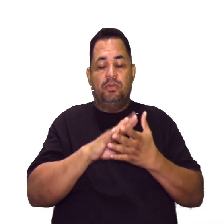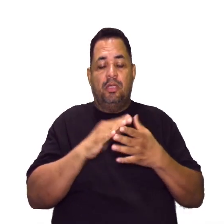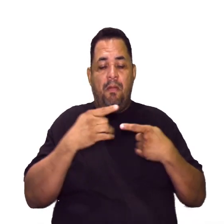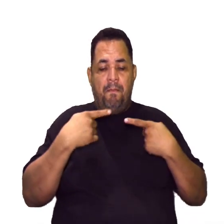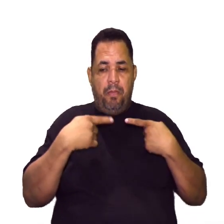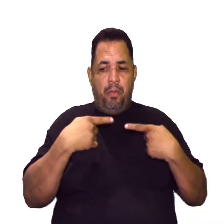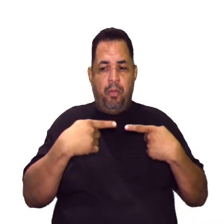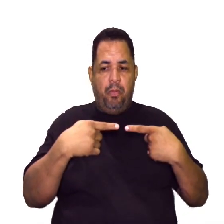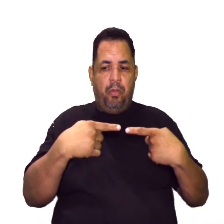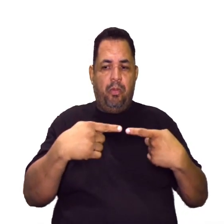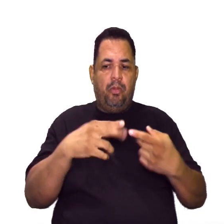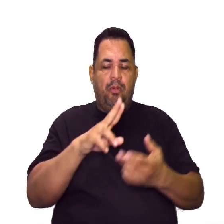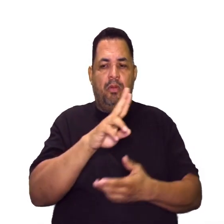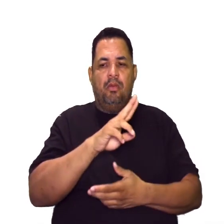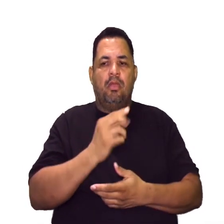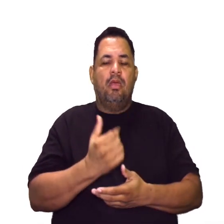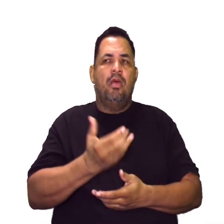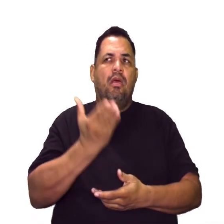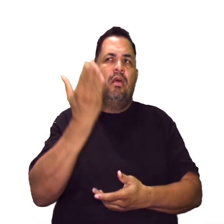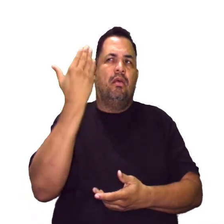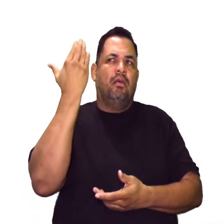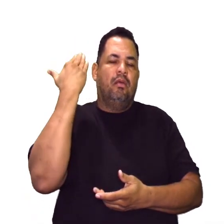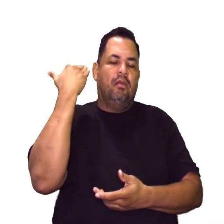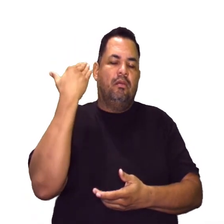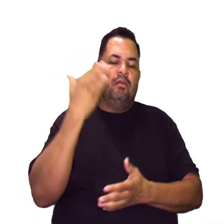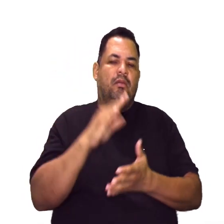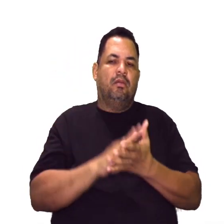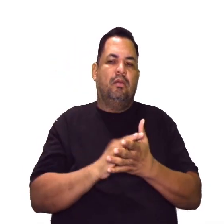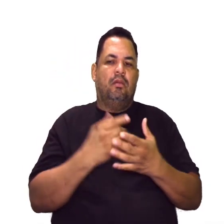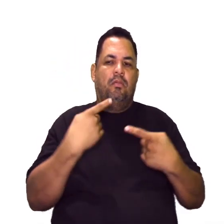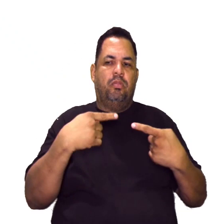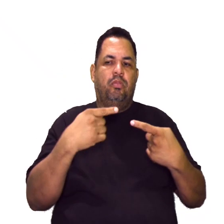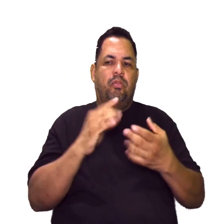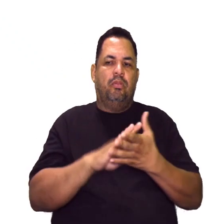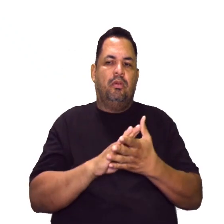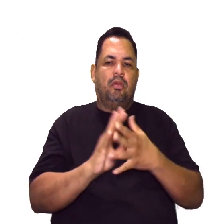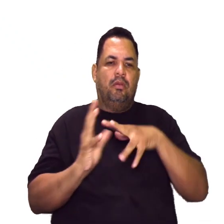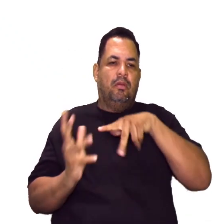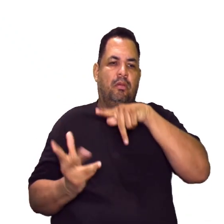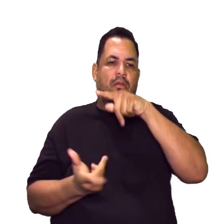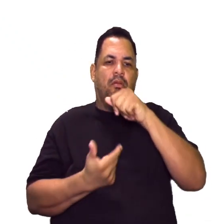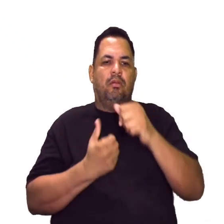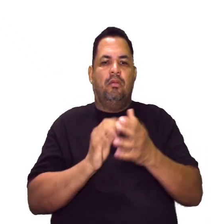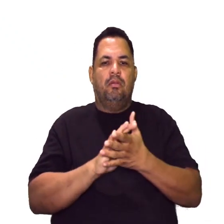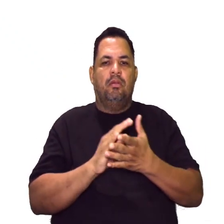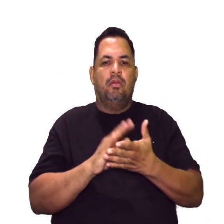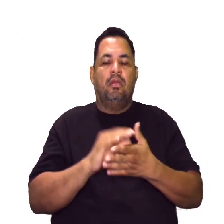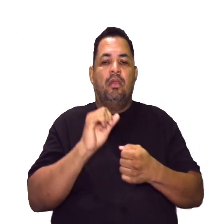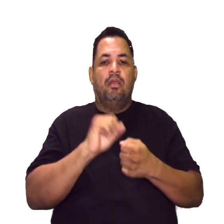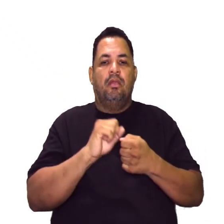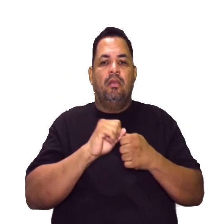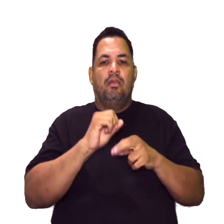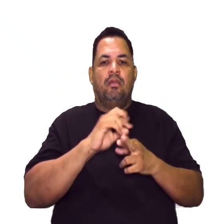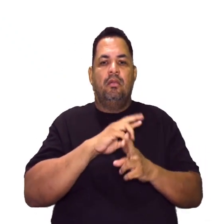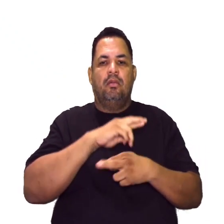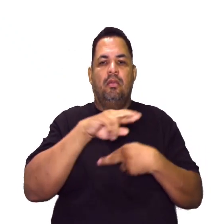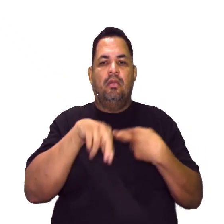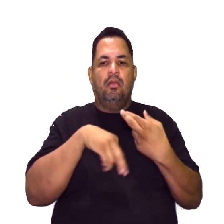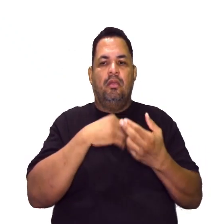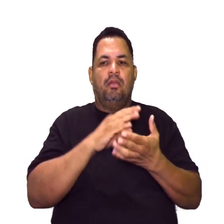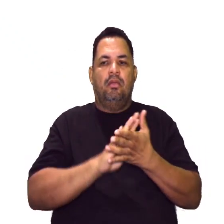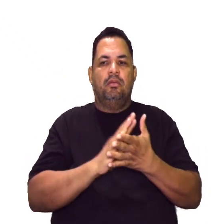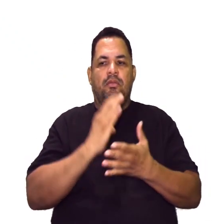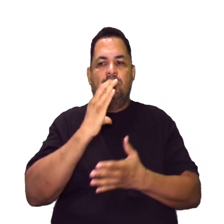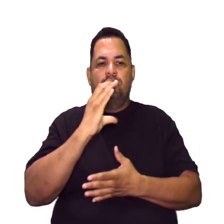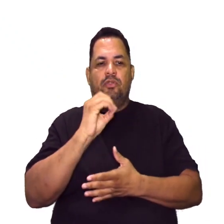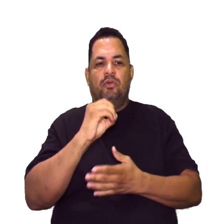química que foi utilizado lá na Primeira Guerra Mundial. Era produzido a partir da reação de monóxido de carbono com gás cloro.